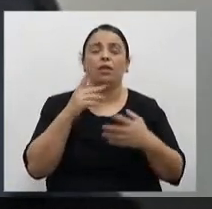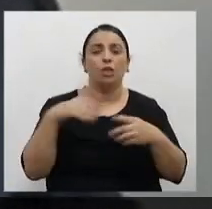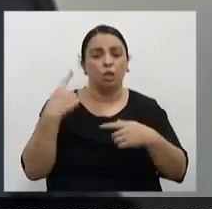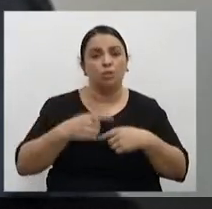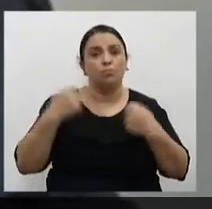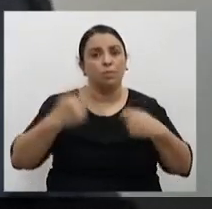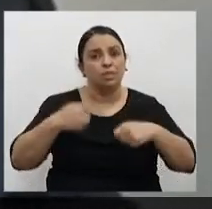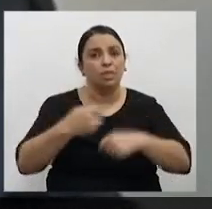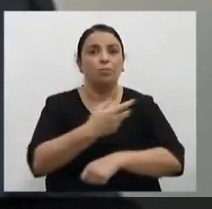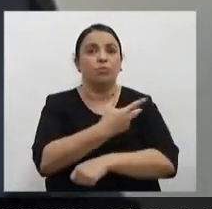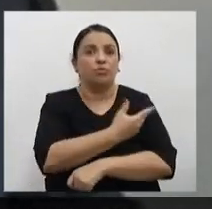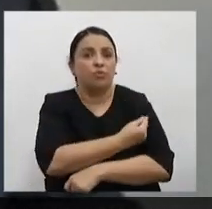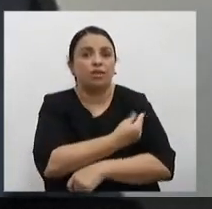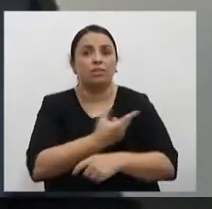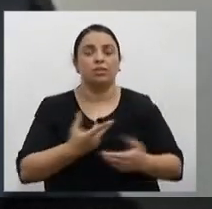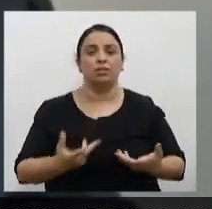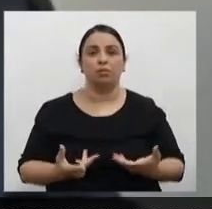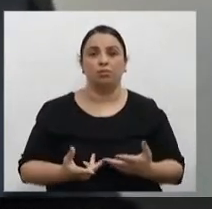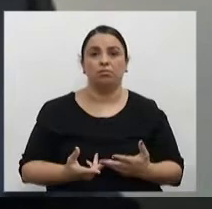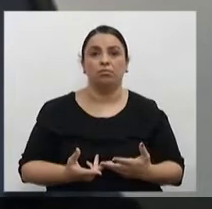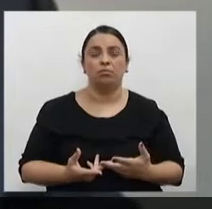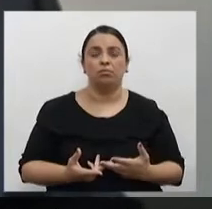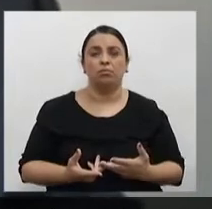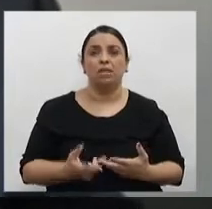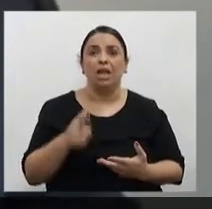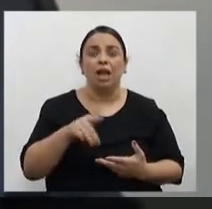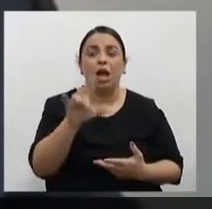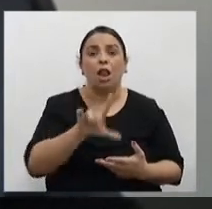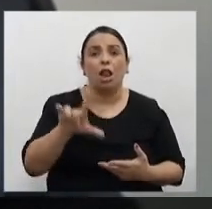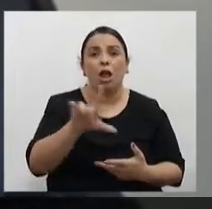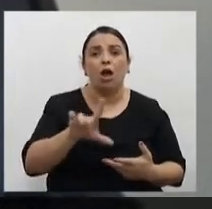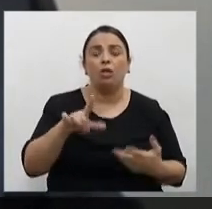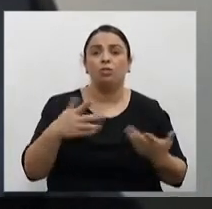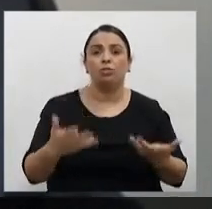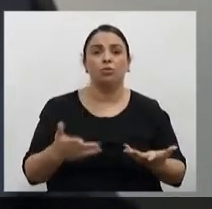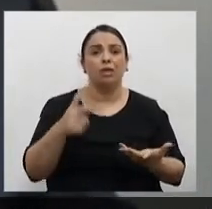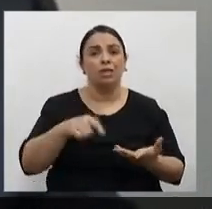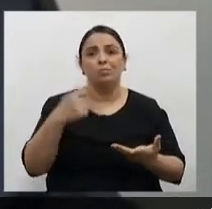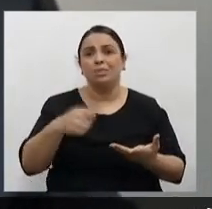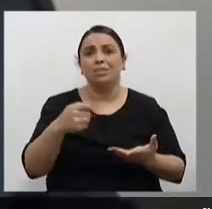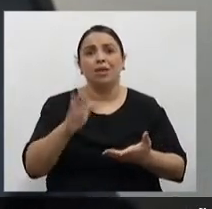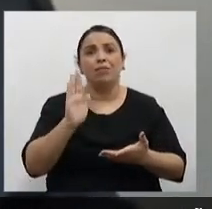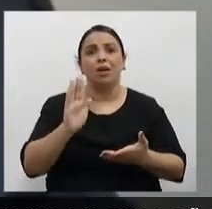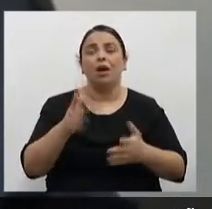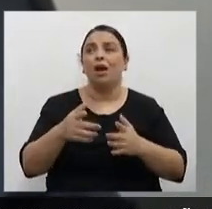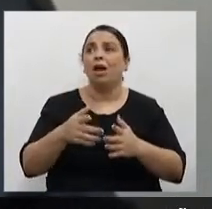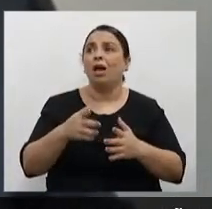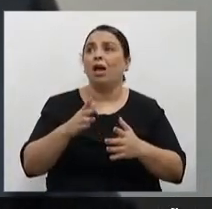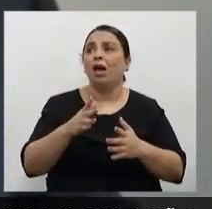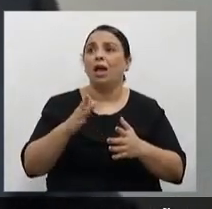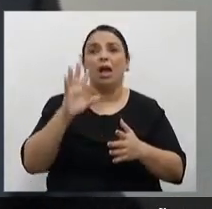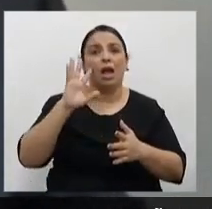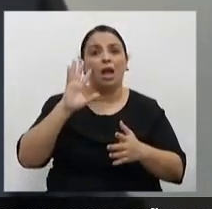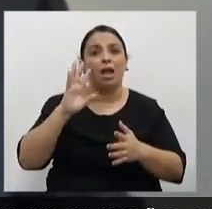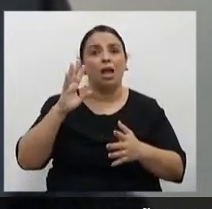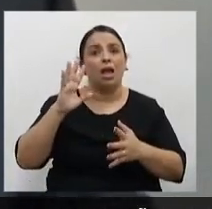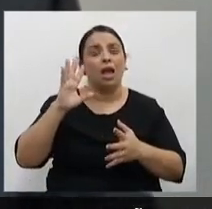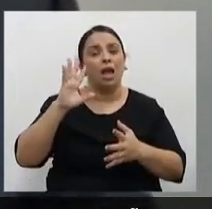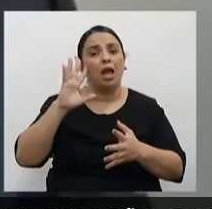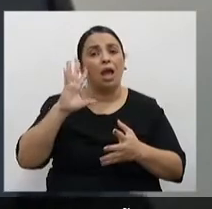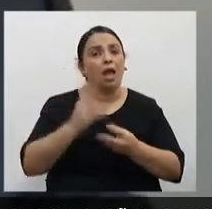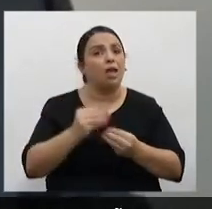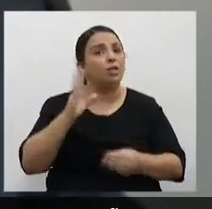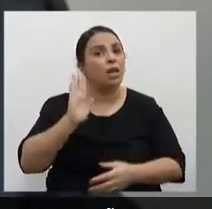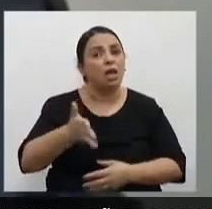vacina, sendo que é óbvio que era para ser uma coisa já resolvida. Então, isso causa muita tristeza em